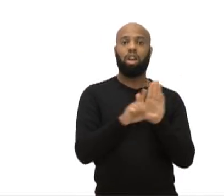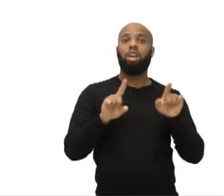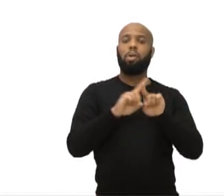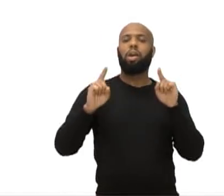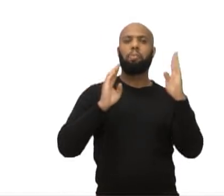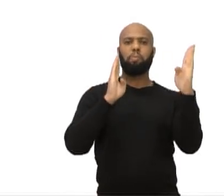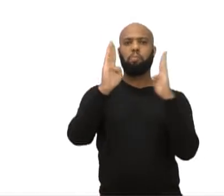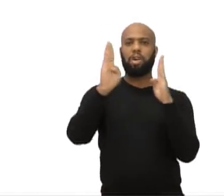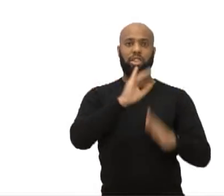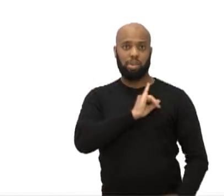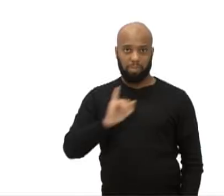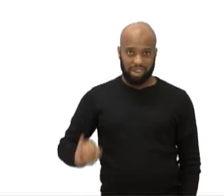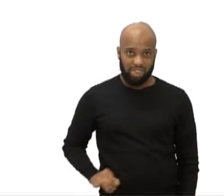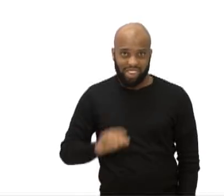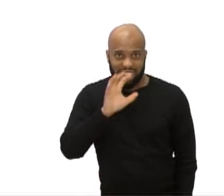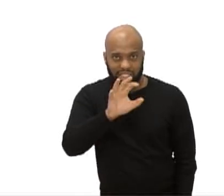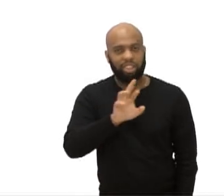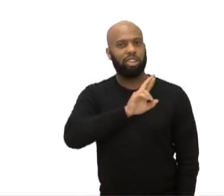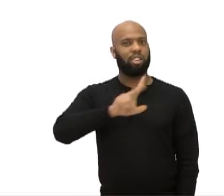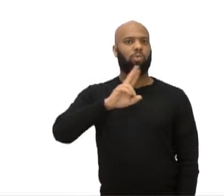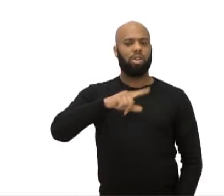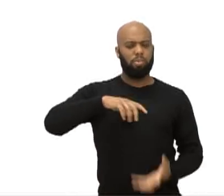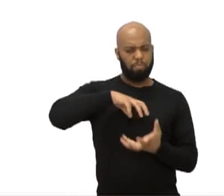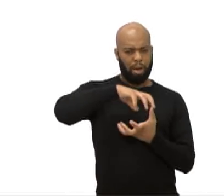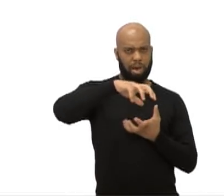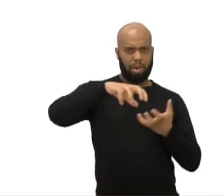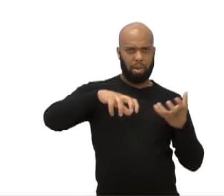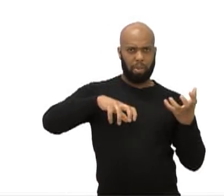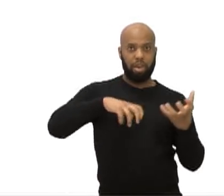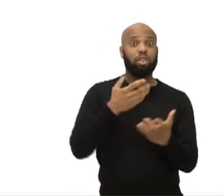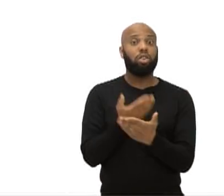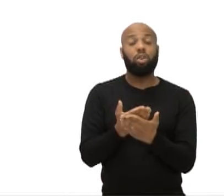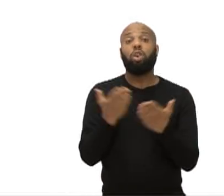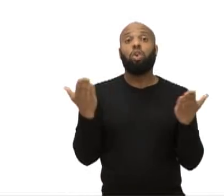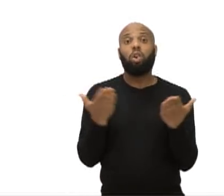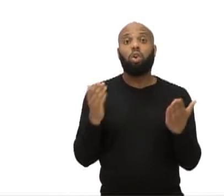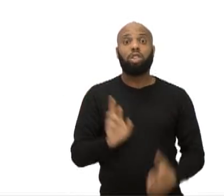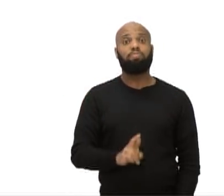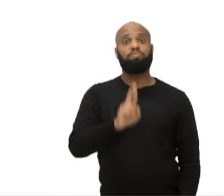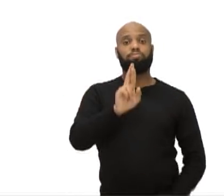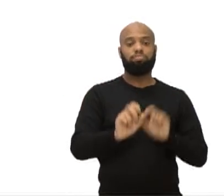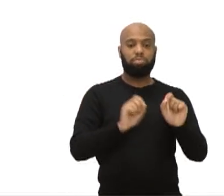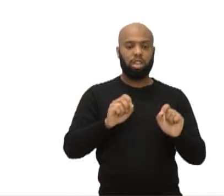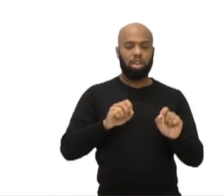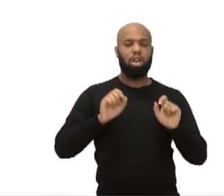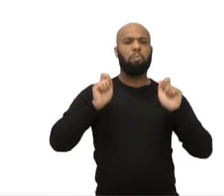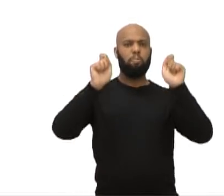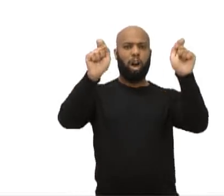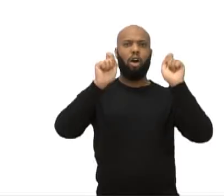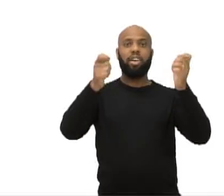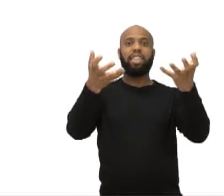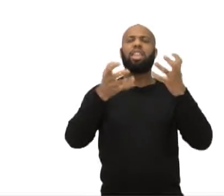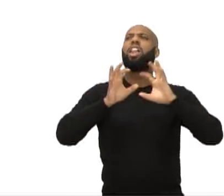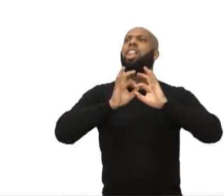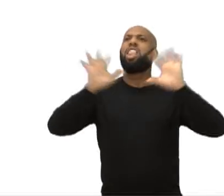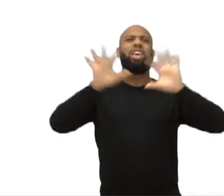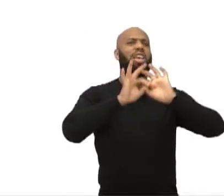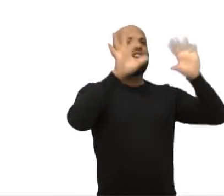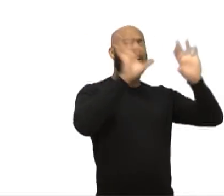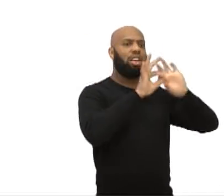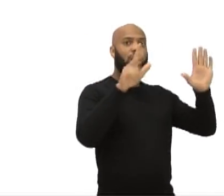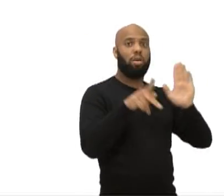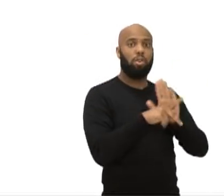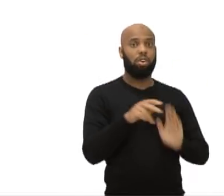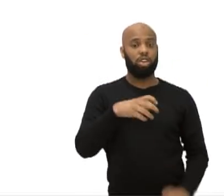período imperial, não era assim. A revolta que vamos estudar hoje representou um movimento que ansiava pela liberdade em